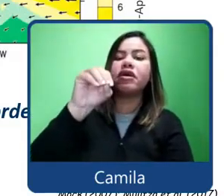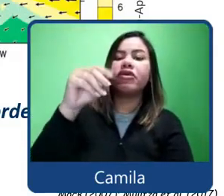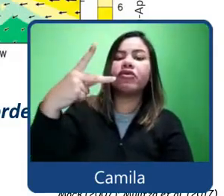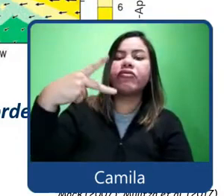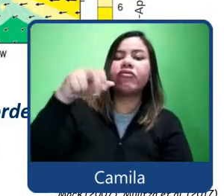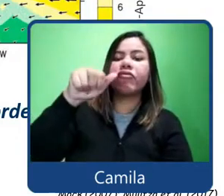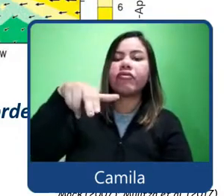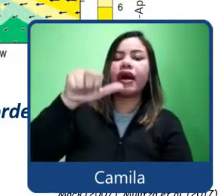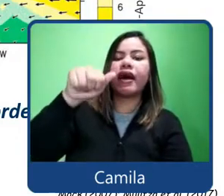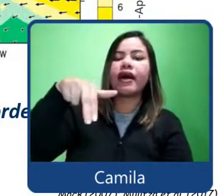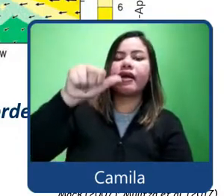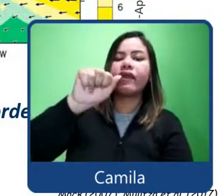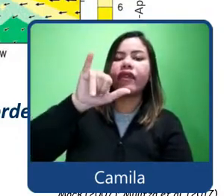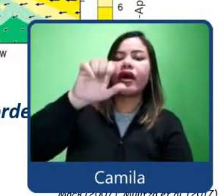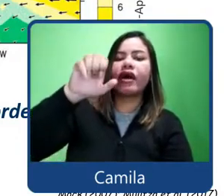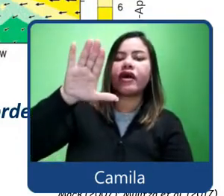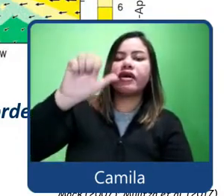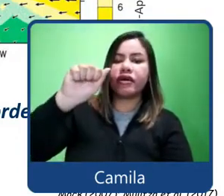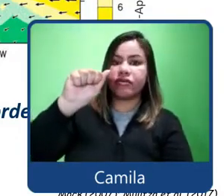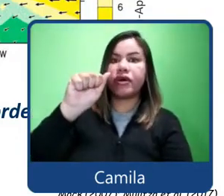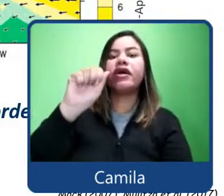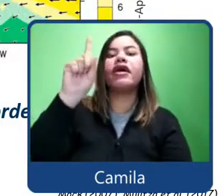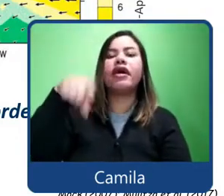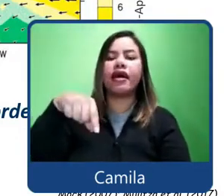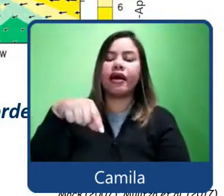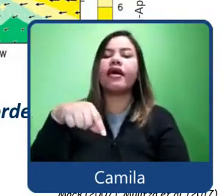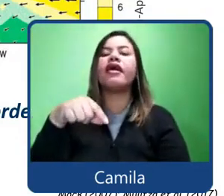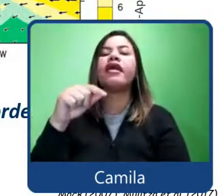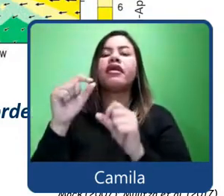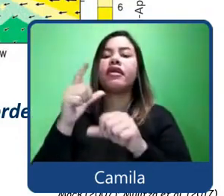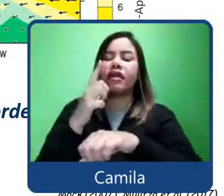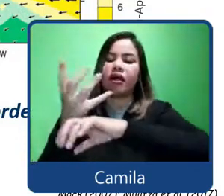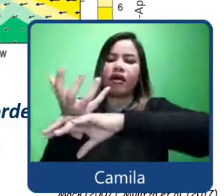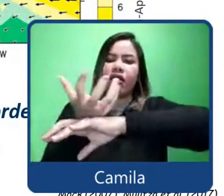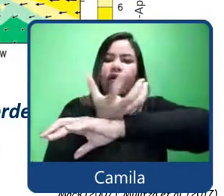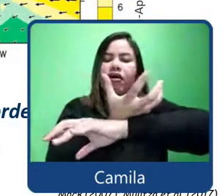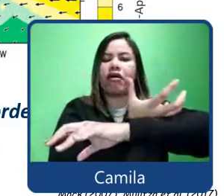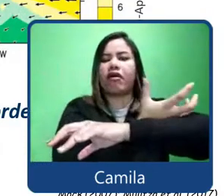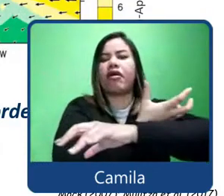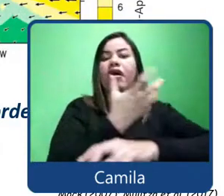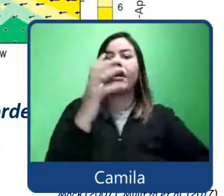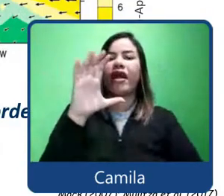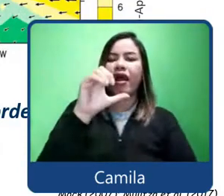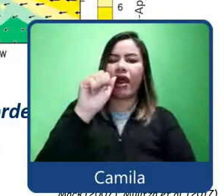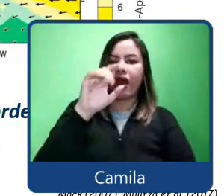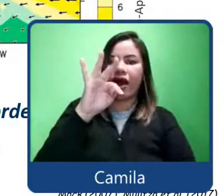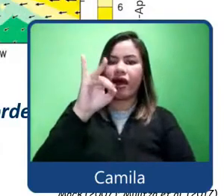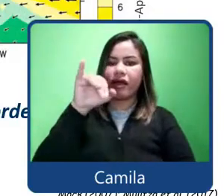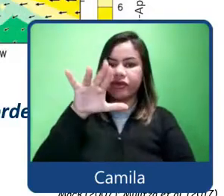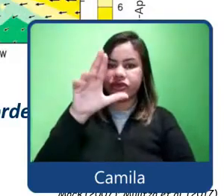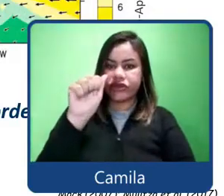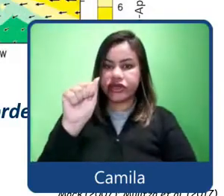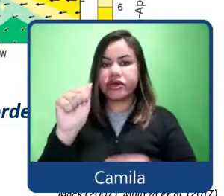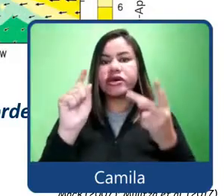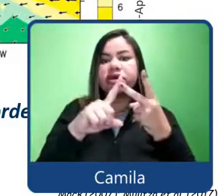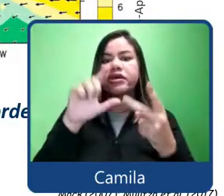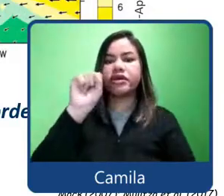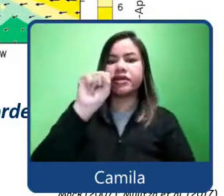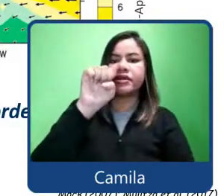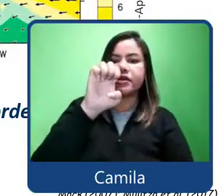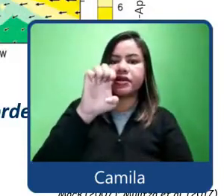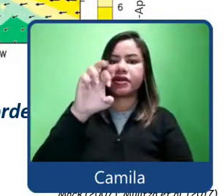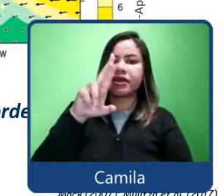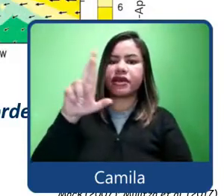ou no pré-industrial, tinha vegetação de caatinga predominantemente e cerrado ali na sua bacia, né?